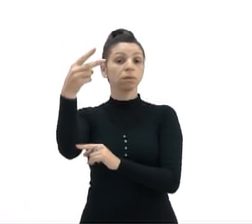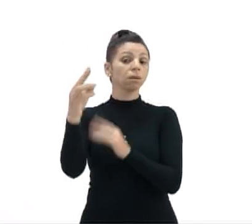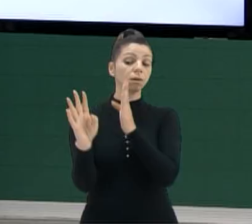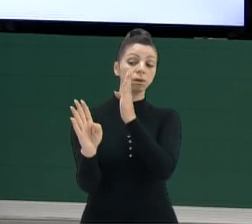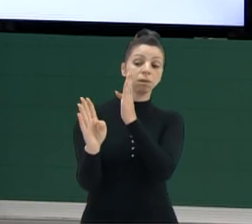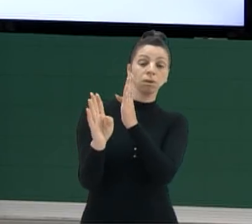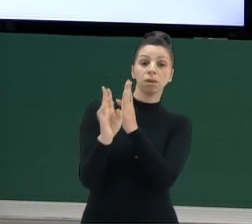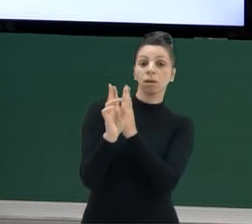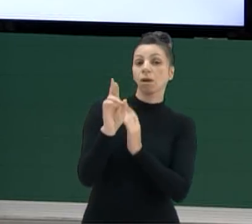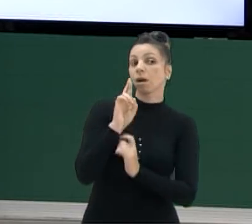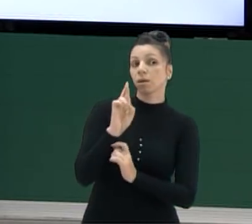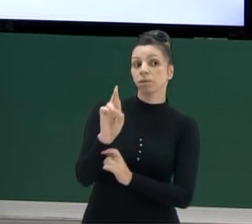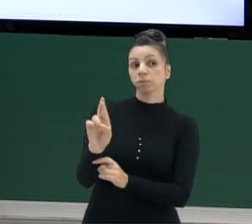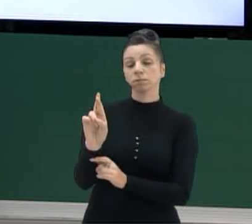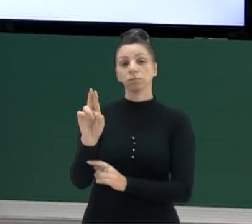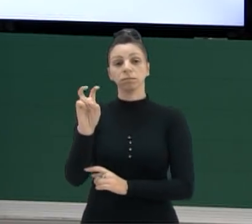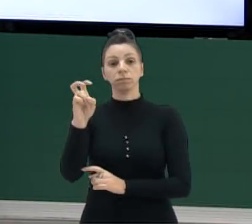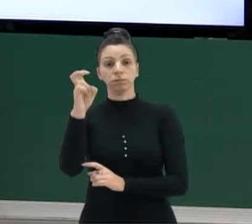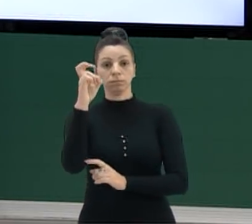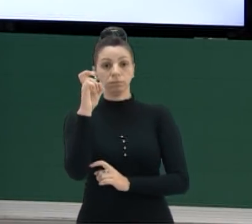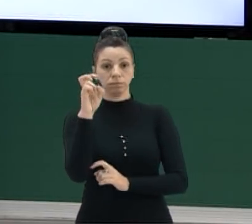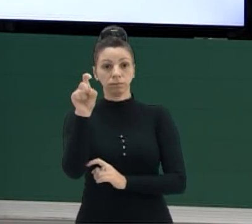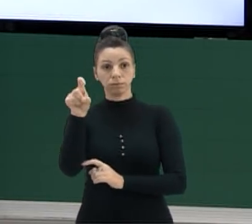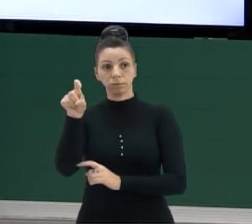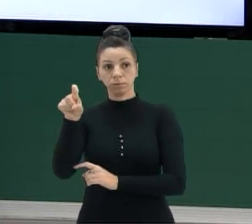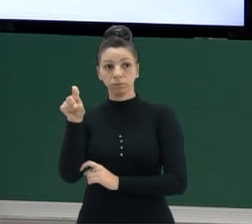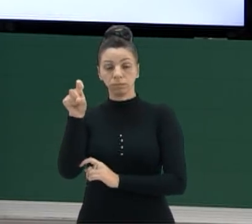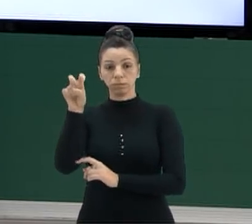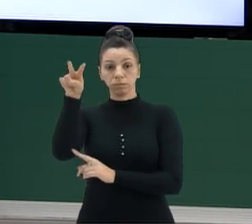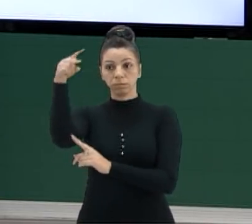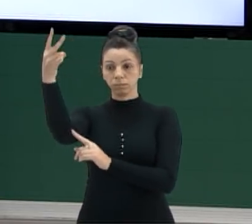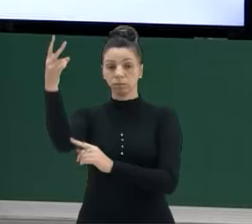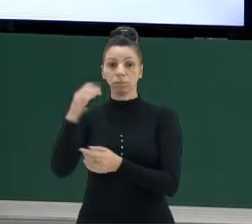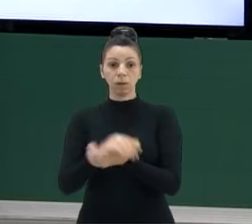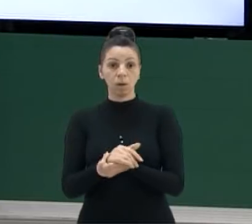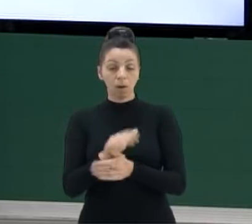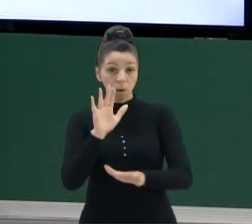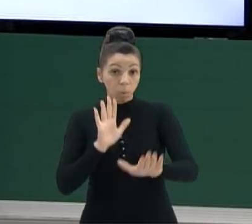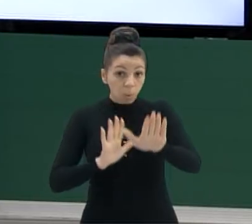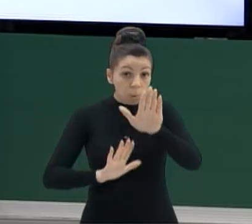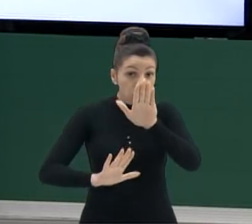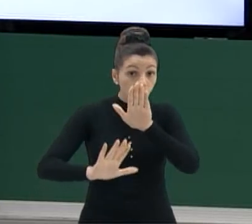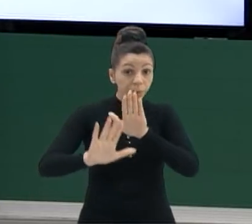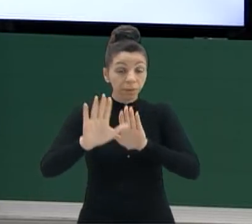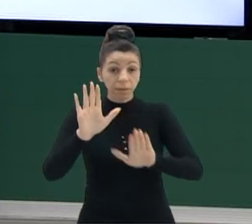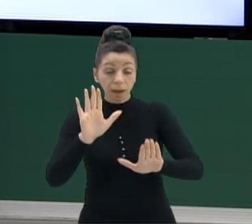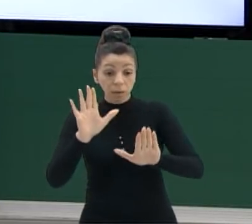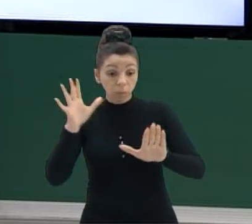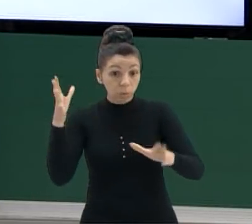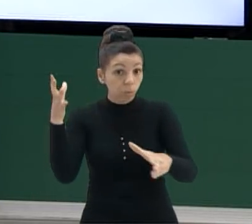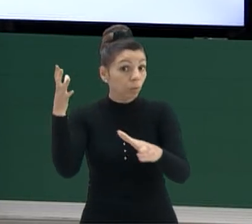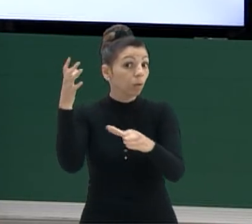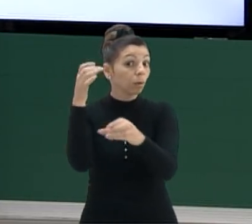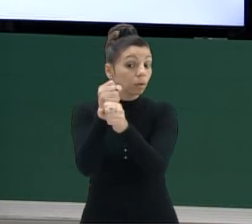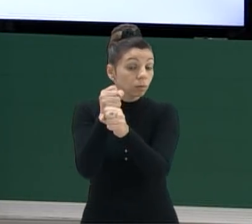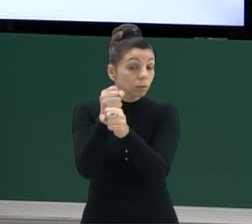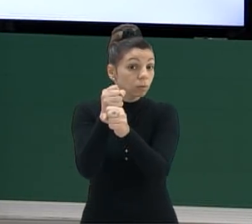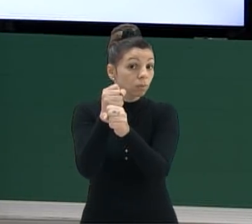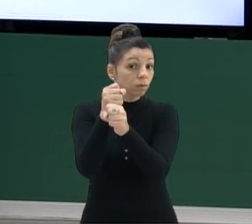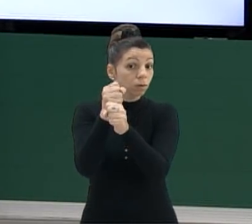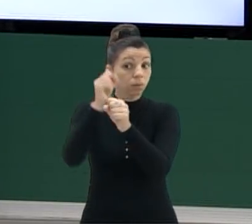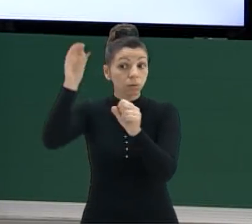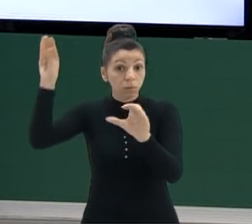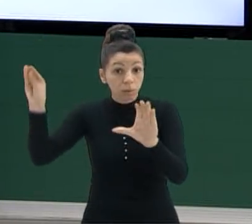que ter um monômio com a mesma letra. E eu estou adicionando. Se eu estou adicionando, eu estou fazendo o